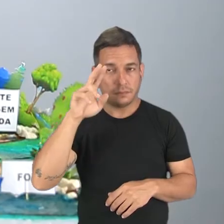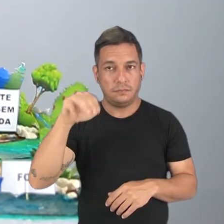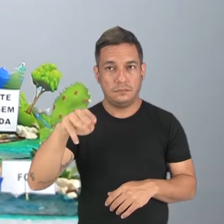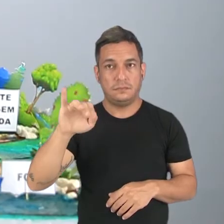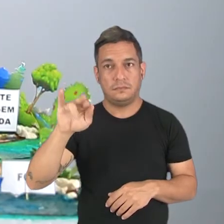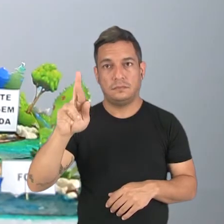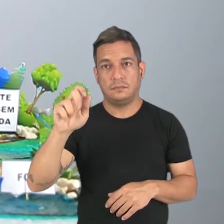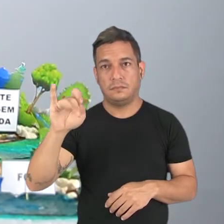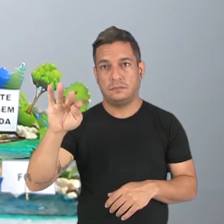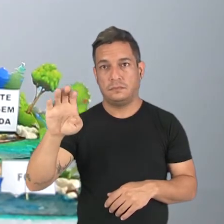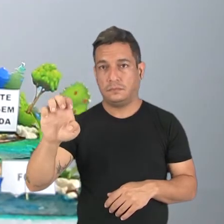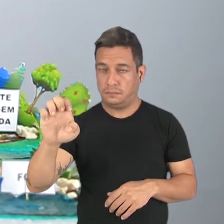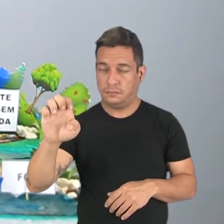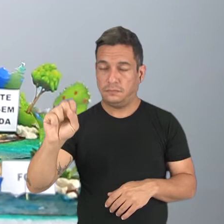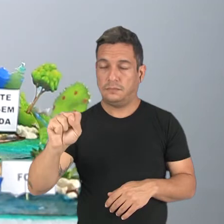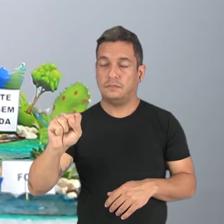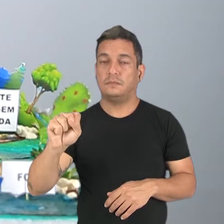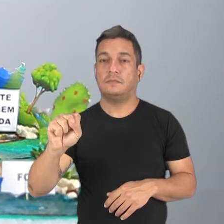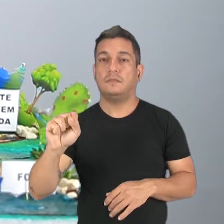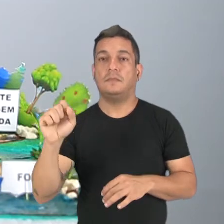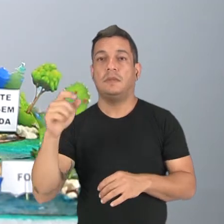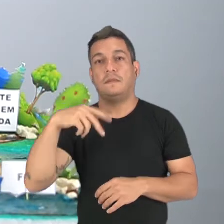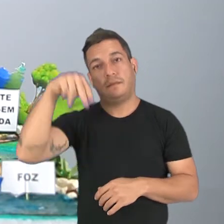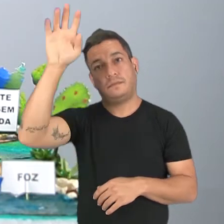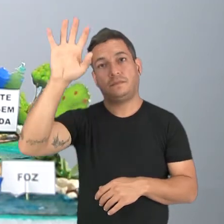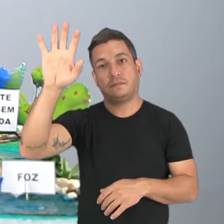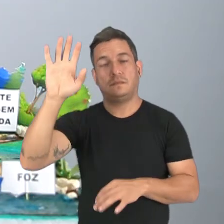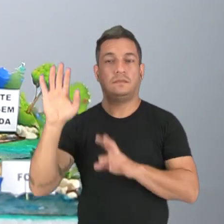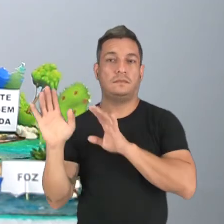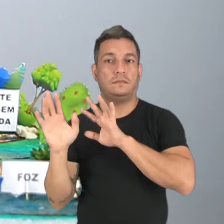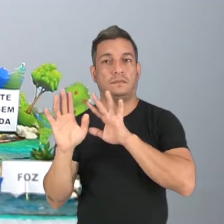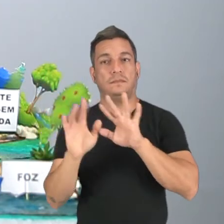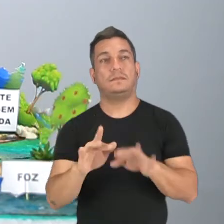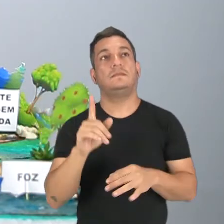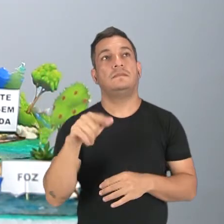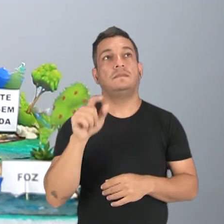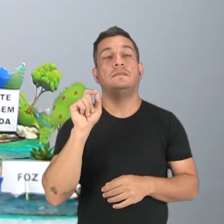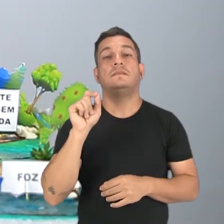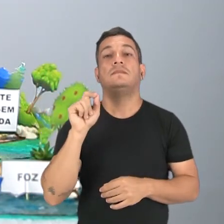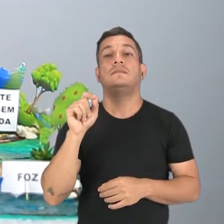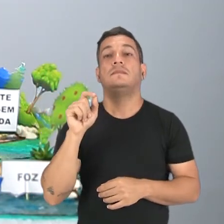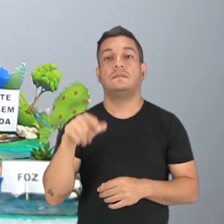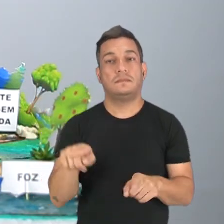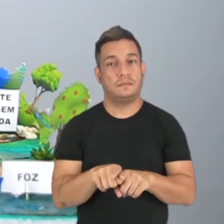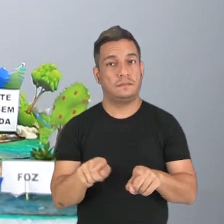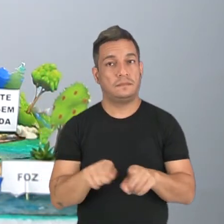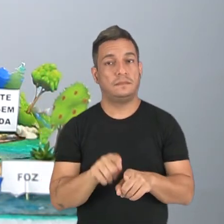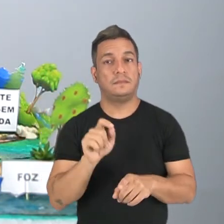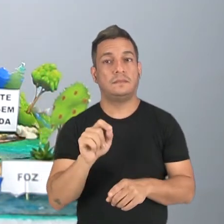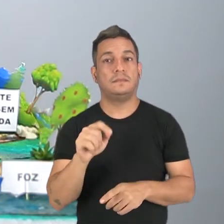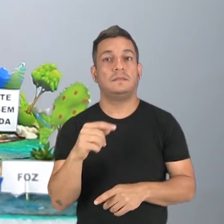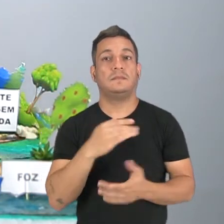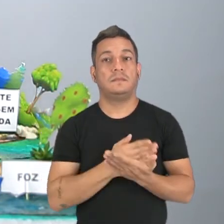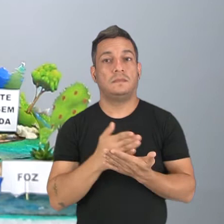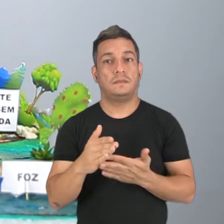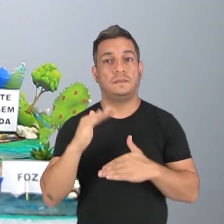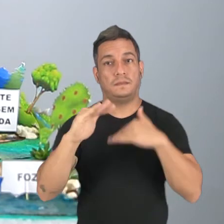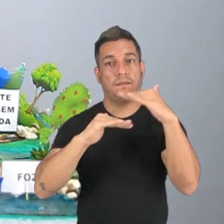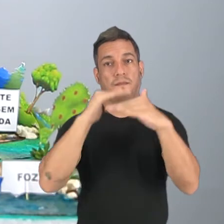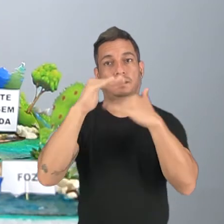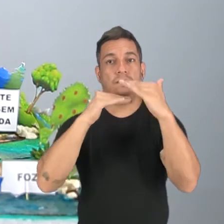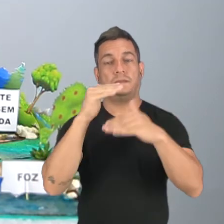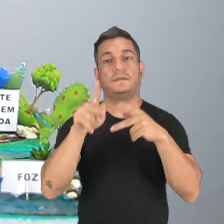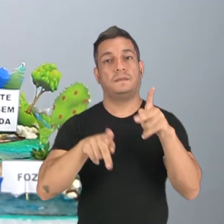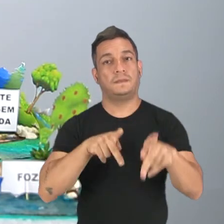migrantes que vieram lá do Nordeste, da região Nordeste? Foi através deles também que começou a desenvolver